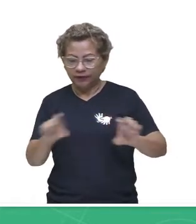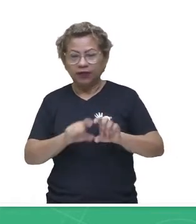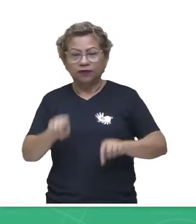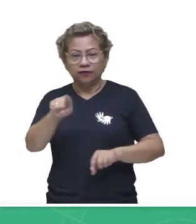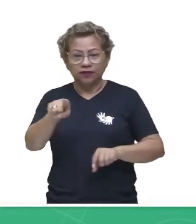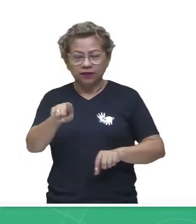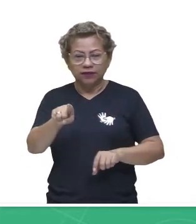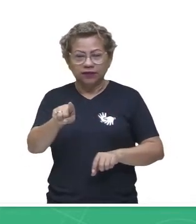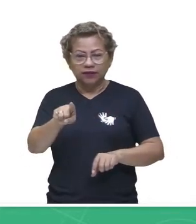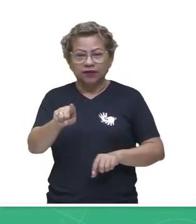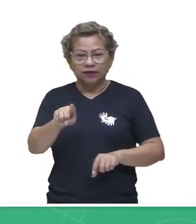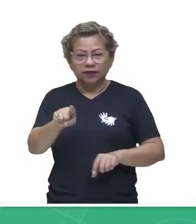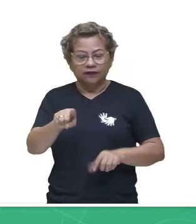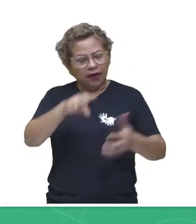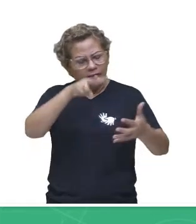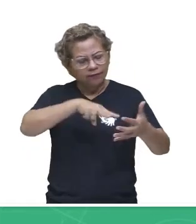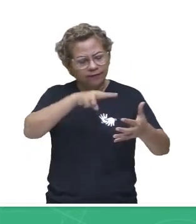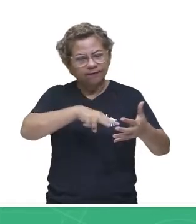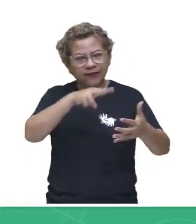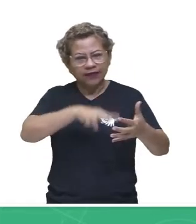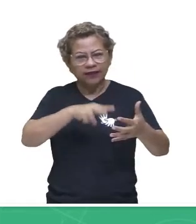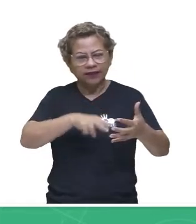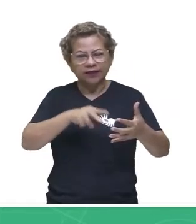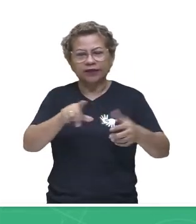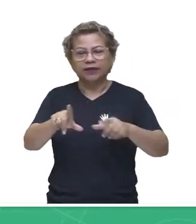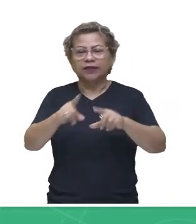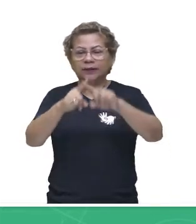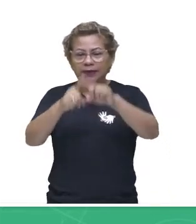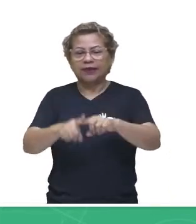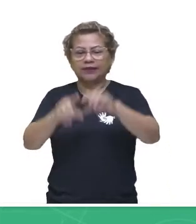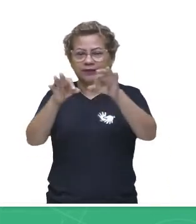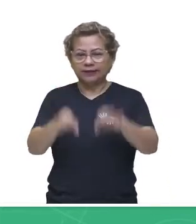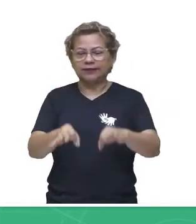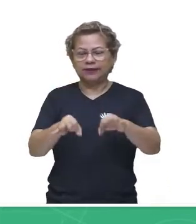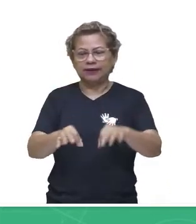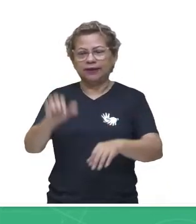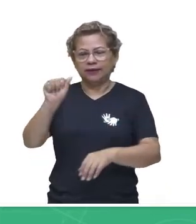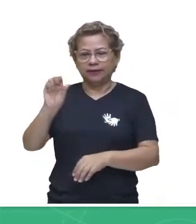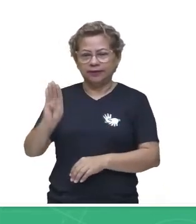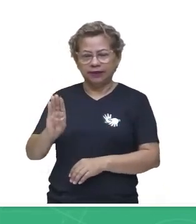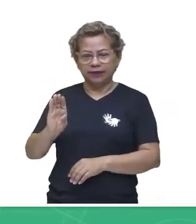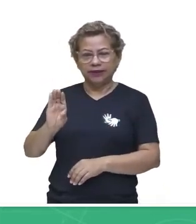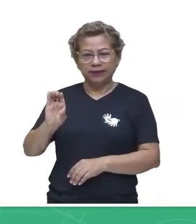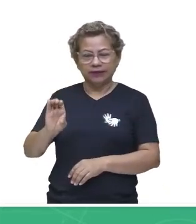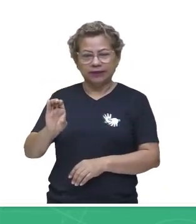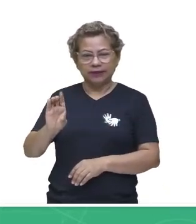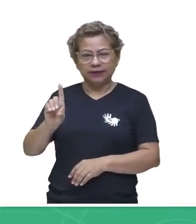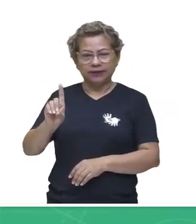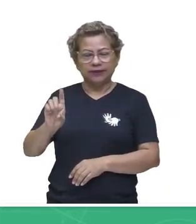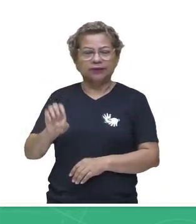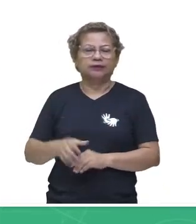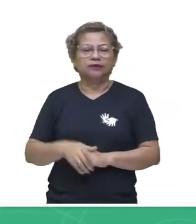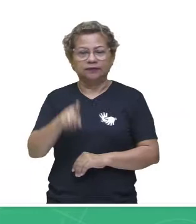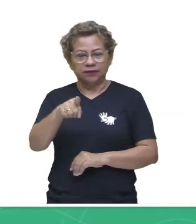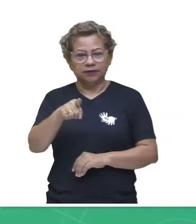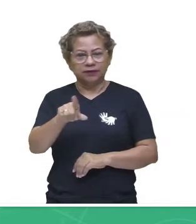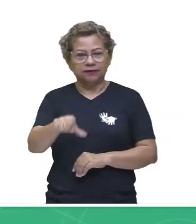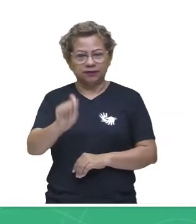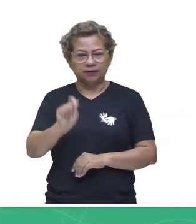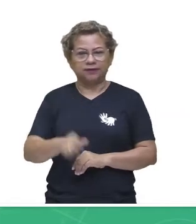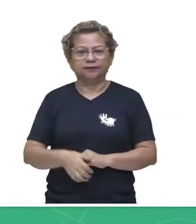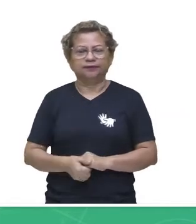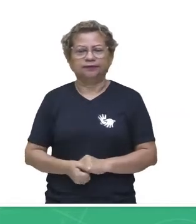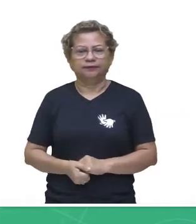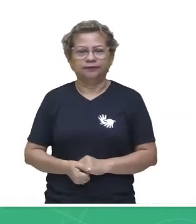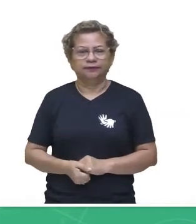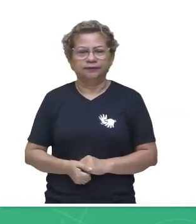alternativa que representa a verdadeira, né? A, B, C ou D. Qual dessas sequências aí é a verdadeira?